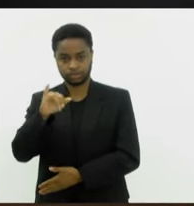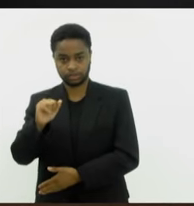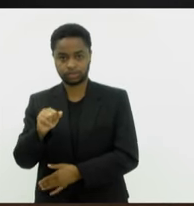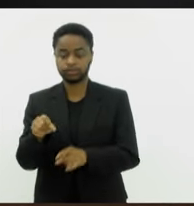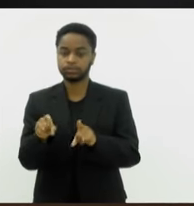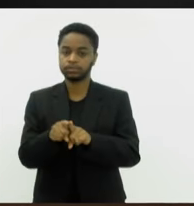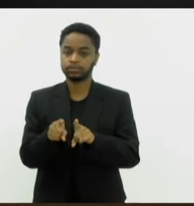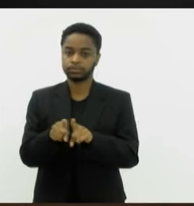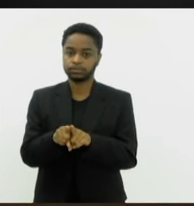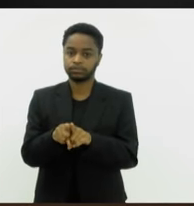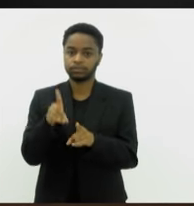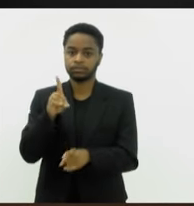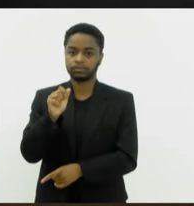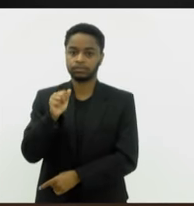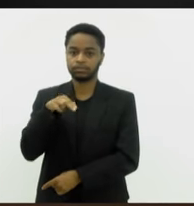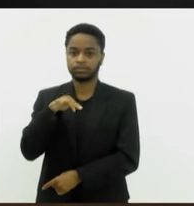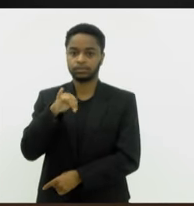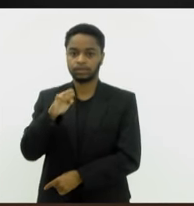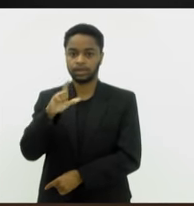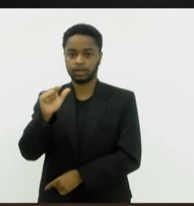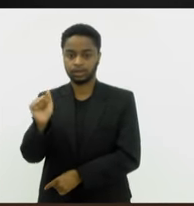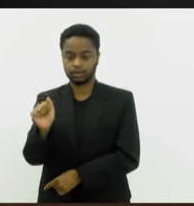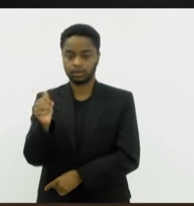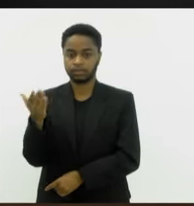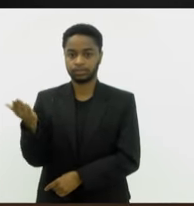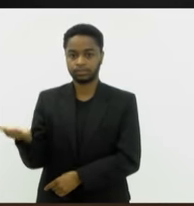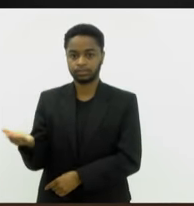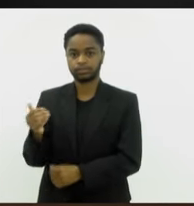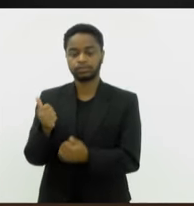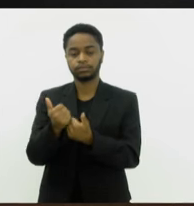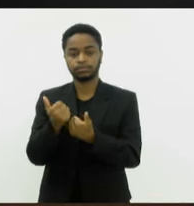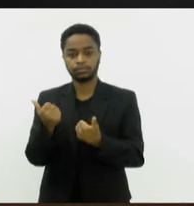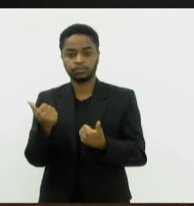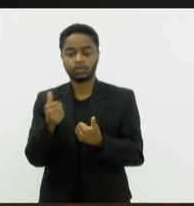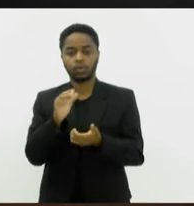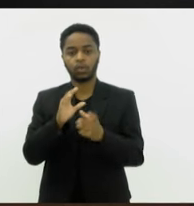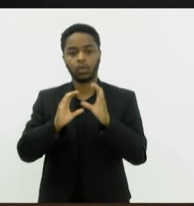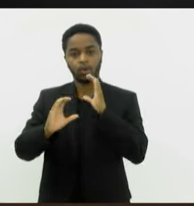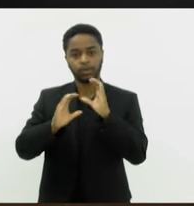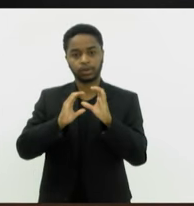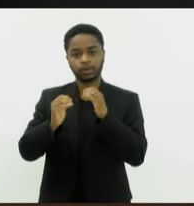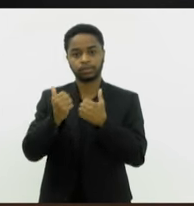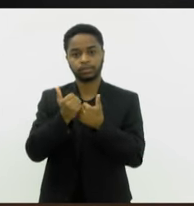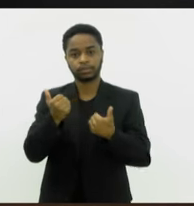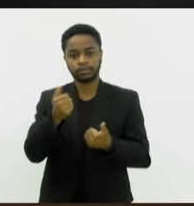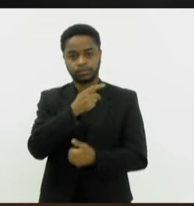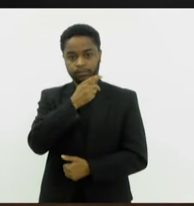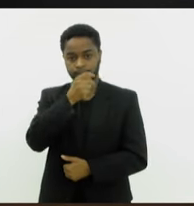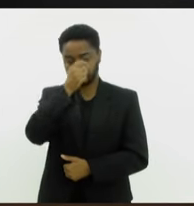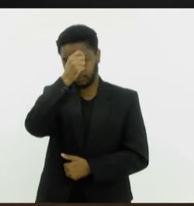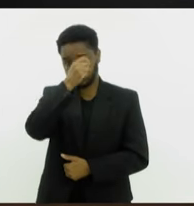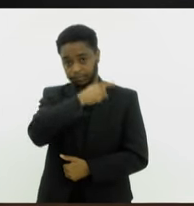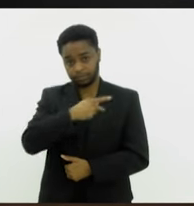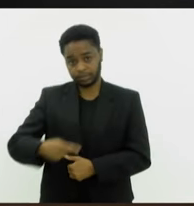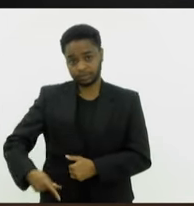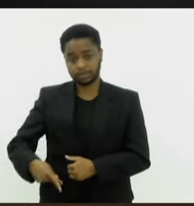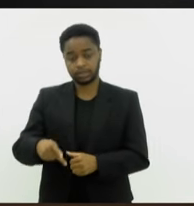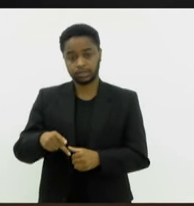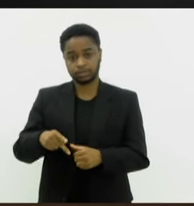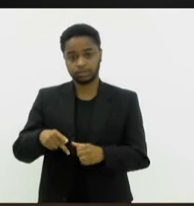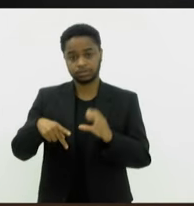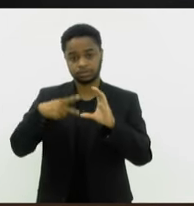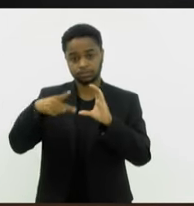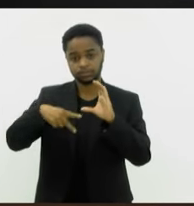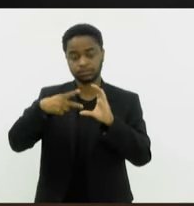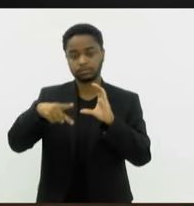também a Daniela arjo que é assessora de comunicação da vice-presidência da Câmara de de